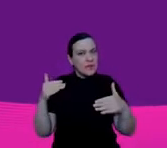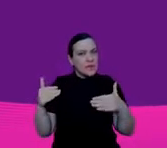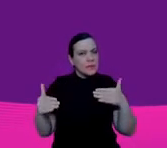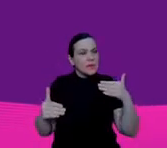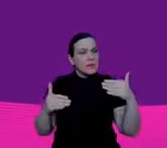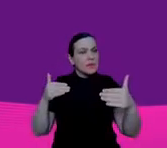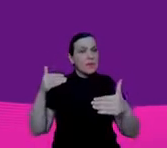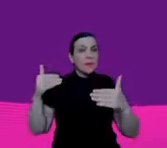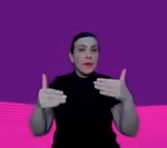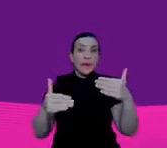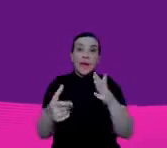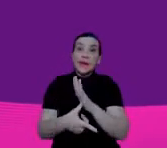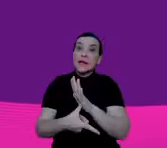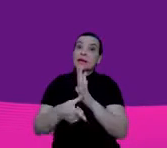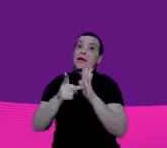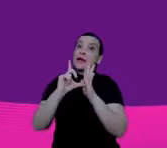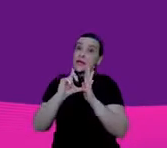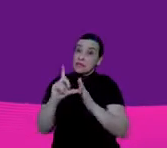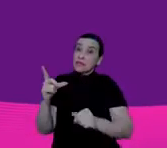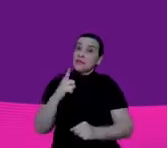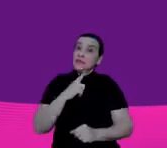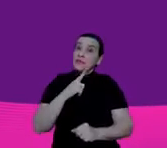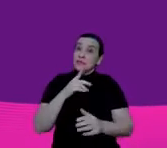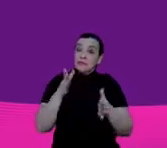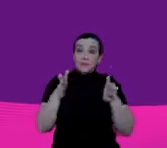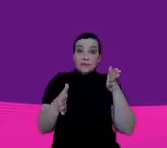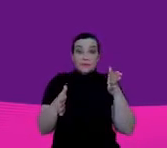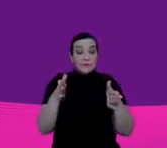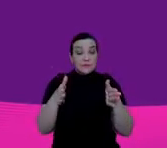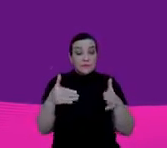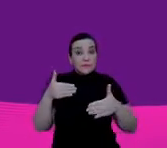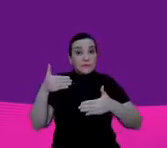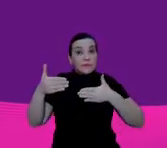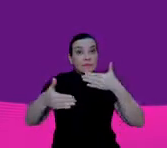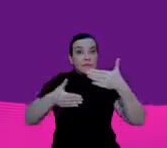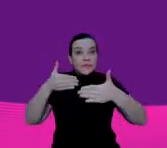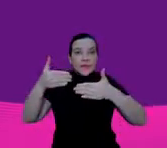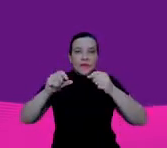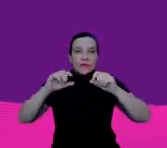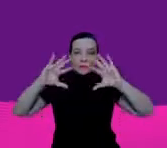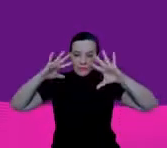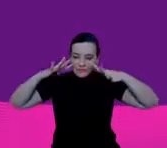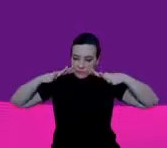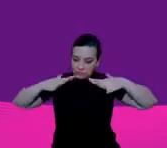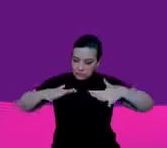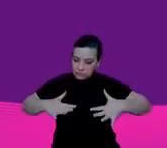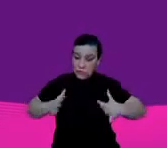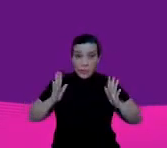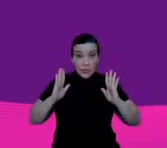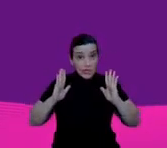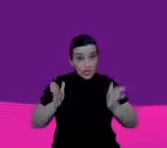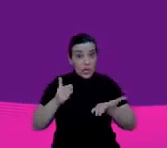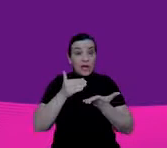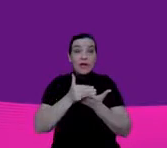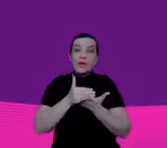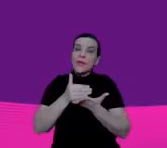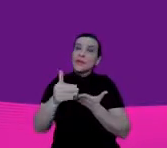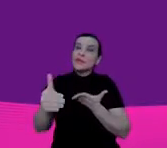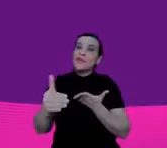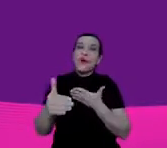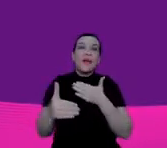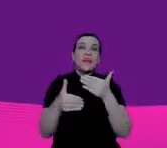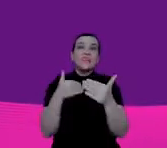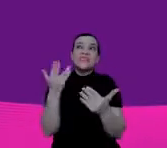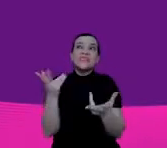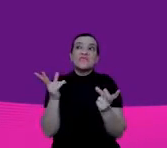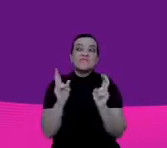disso existe um período em que o processo de neurodegeneração já começou, mas o paciente está assintomático. E aí, para conseguir,